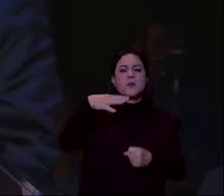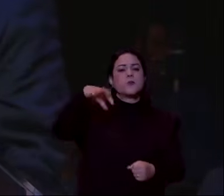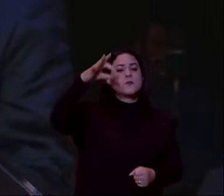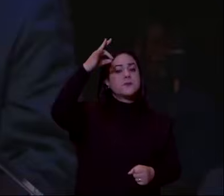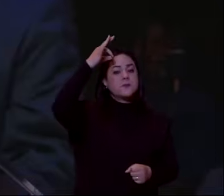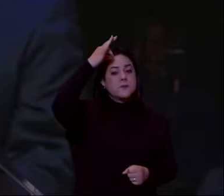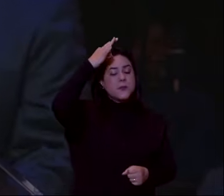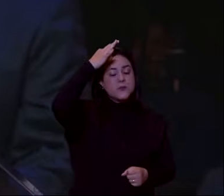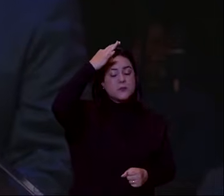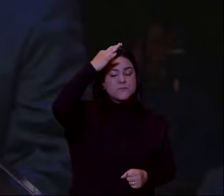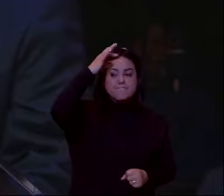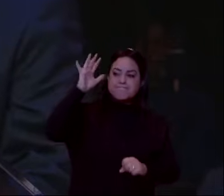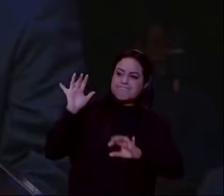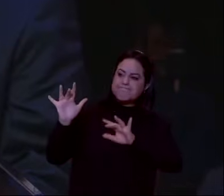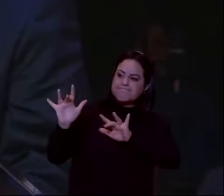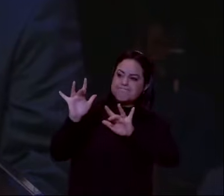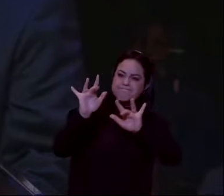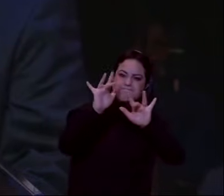Santo agindo na igreja.